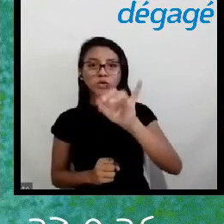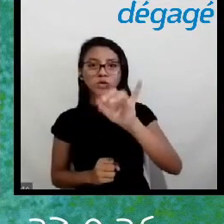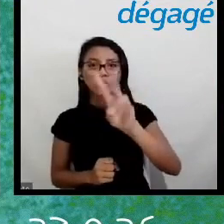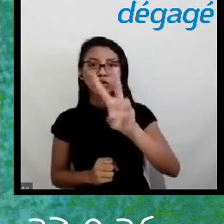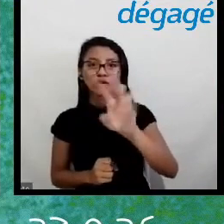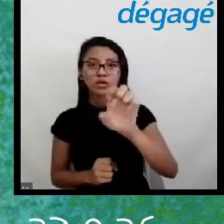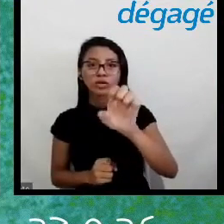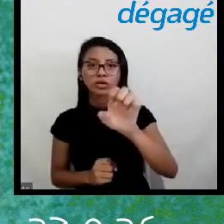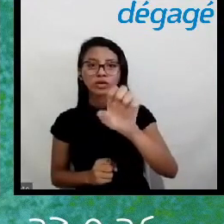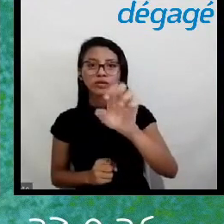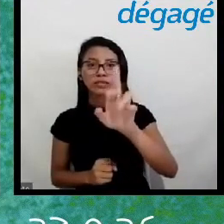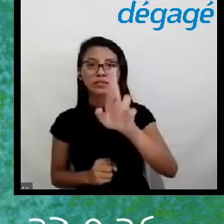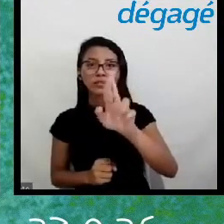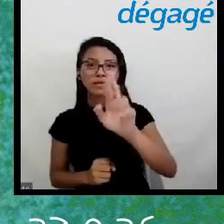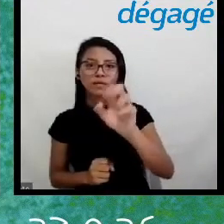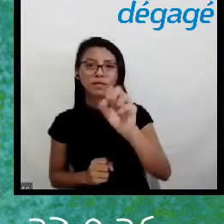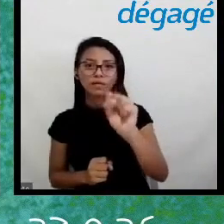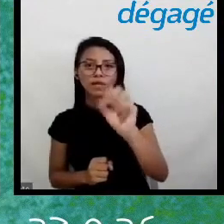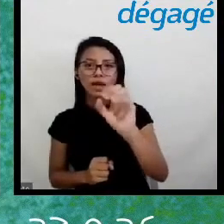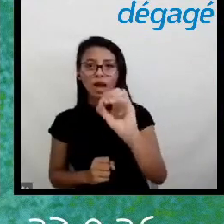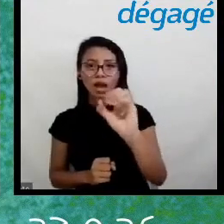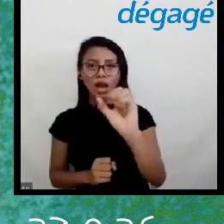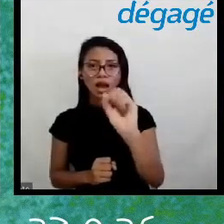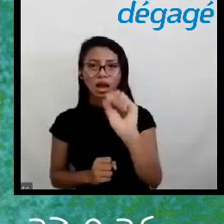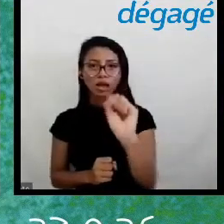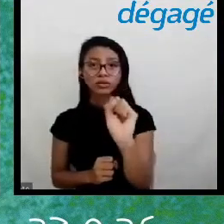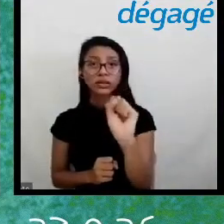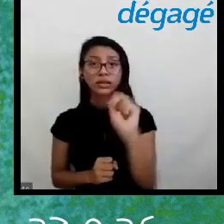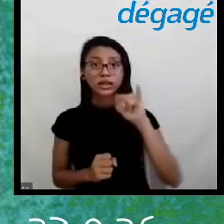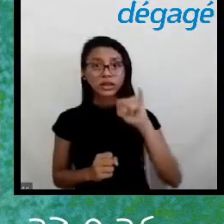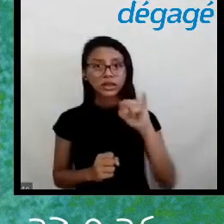arte, diversidade e afeto, né?